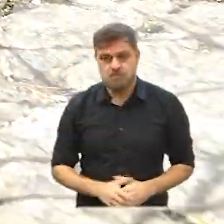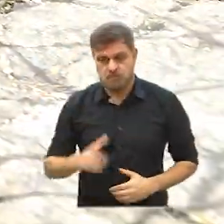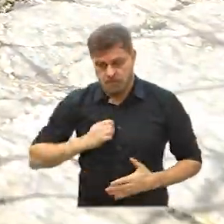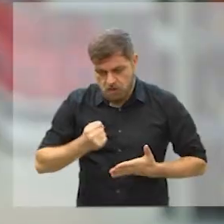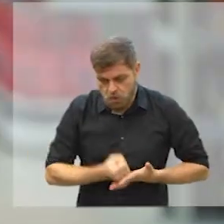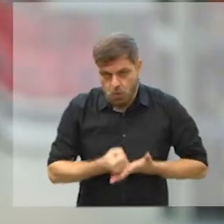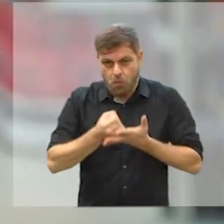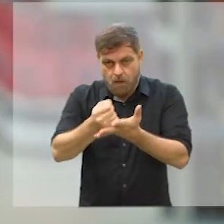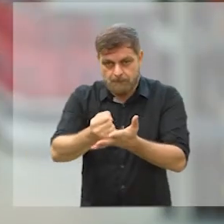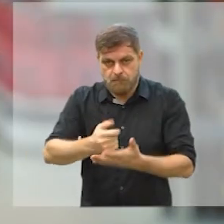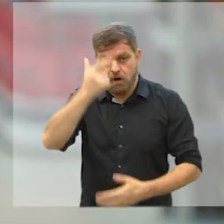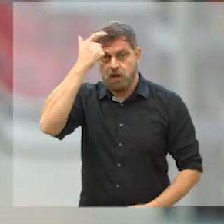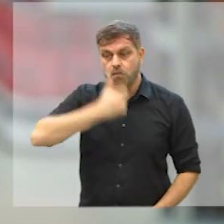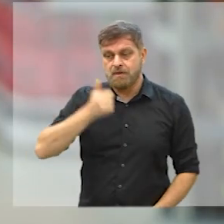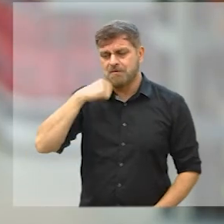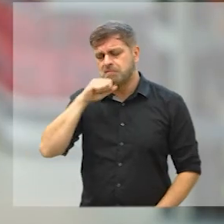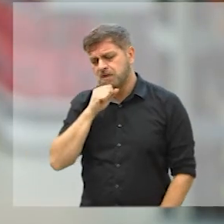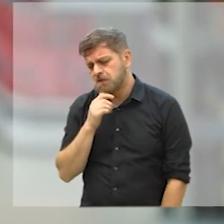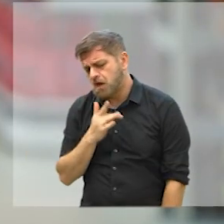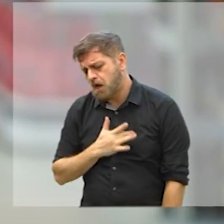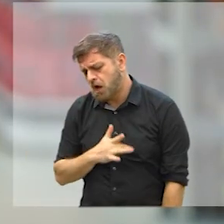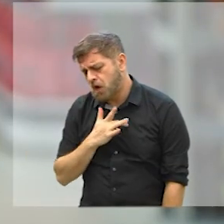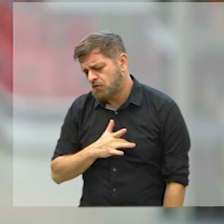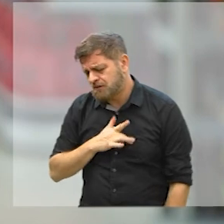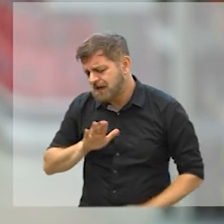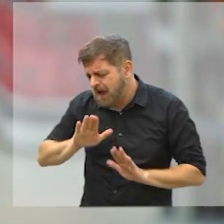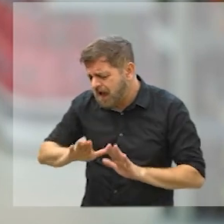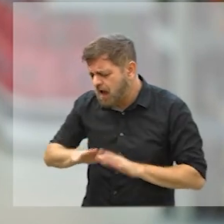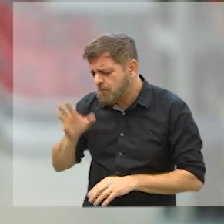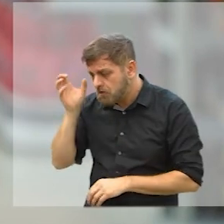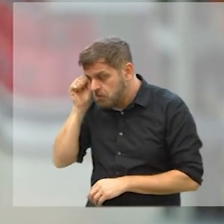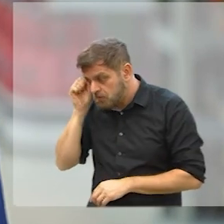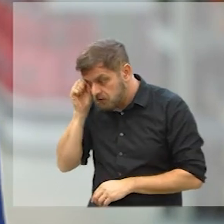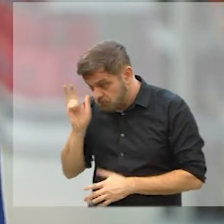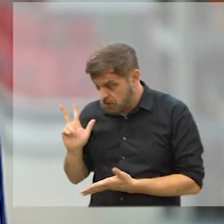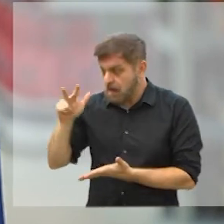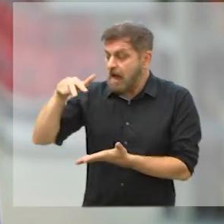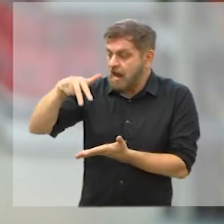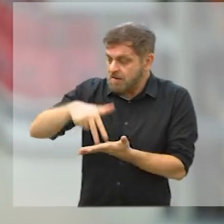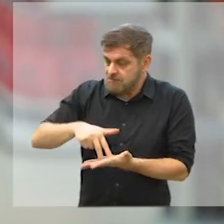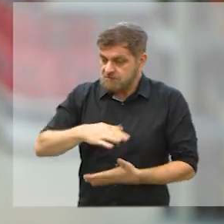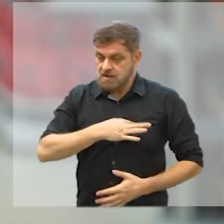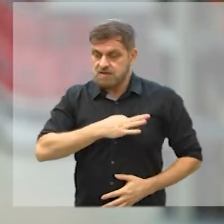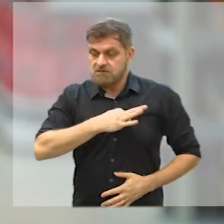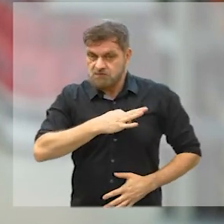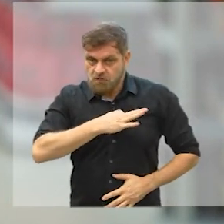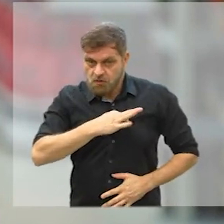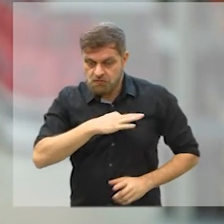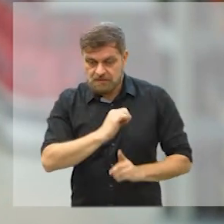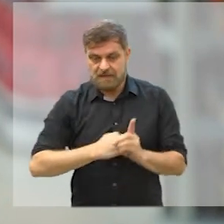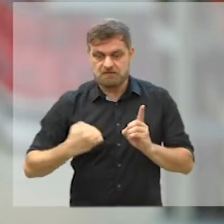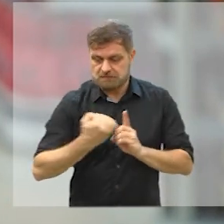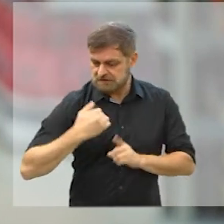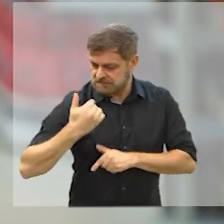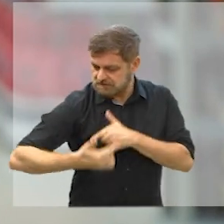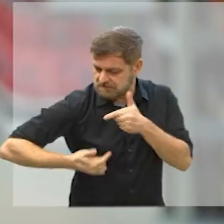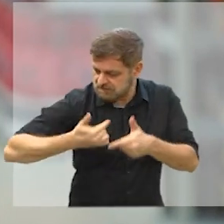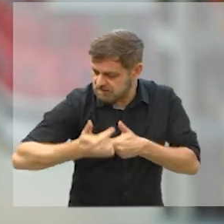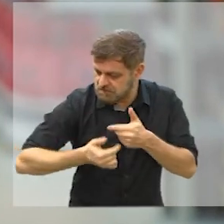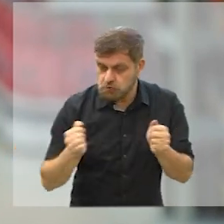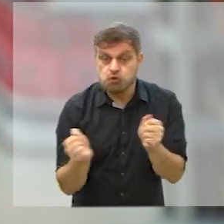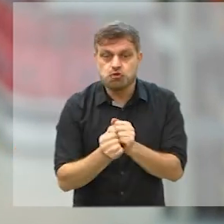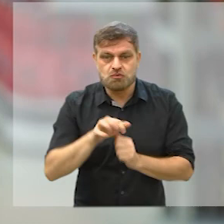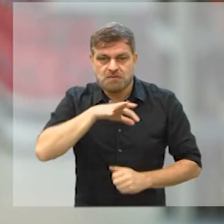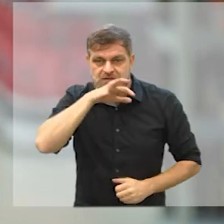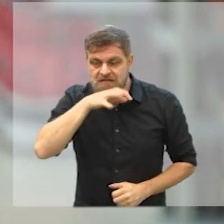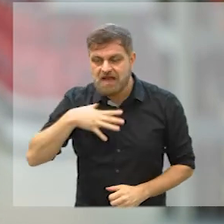apoio. Às vezes, como mãe, eu fico com pena. Não, dorme até um pouco mais tarde. Não, mãe, eu quero fazer esse trabalho social, eu quero fazer esse trabalho com os